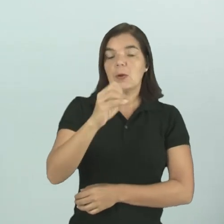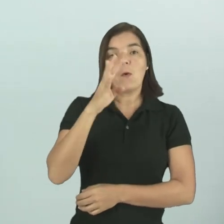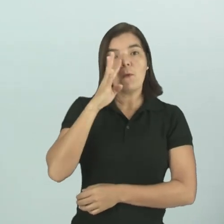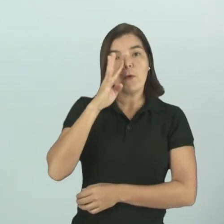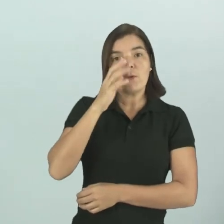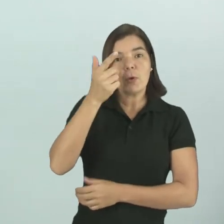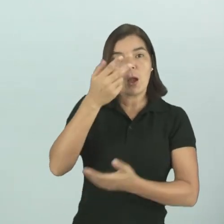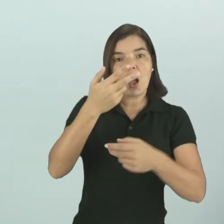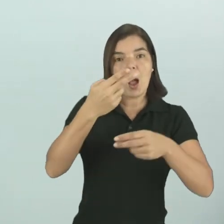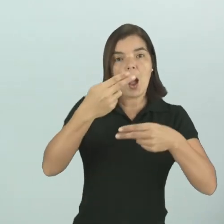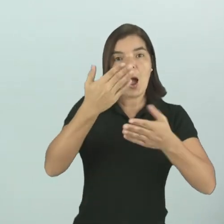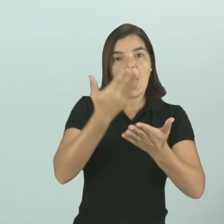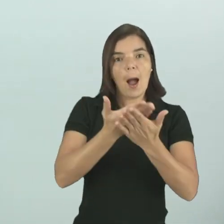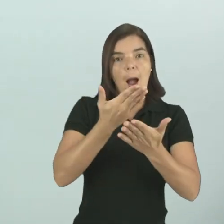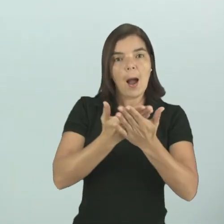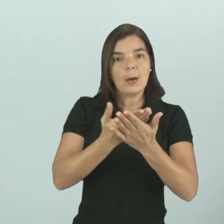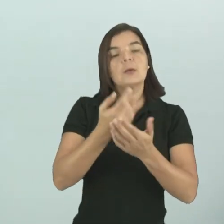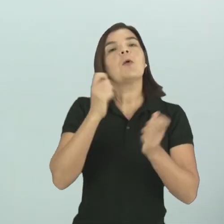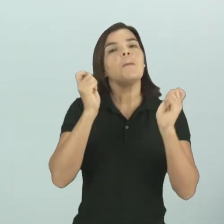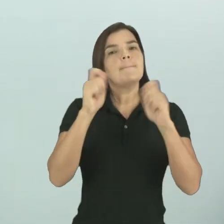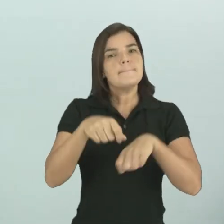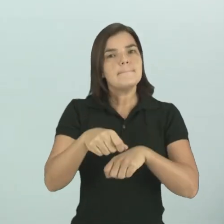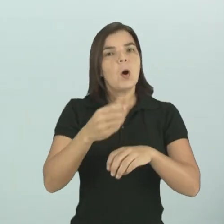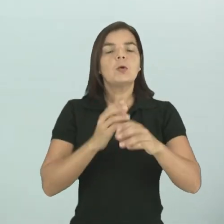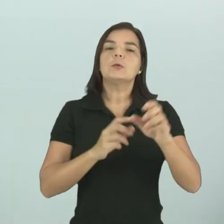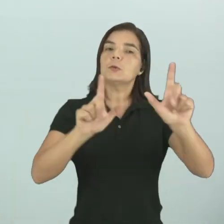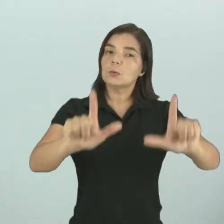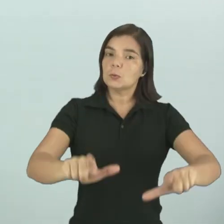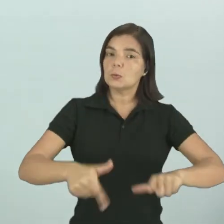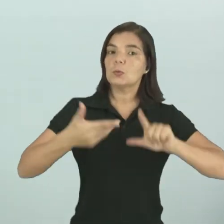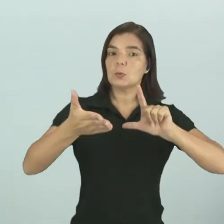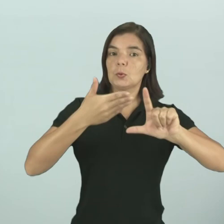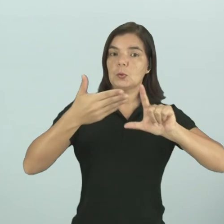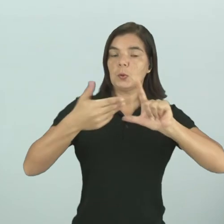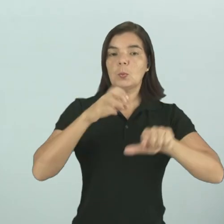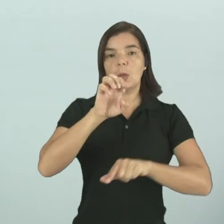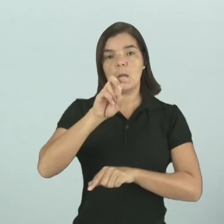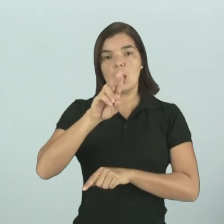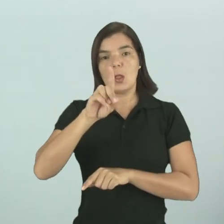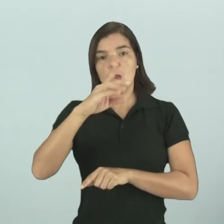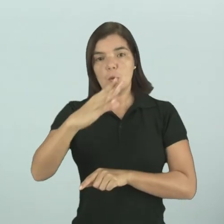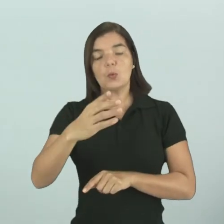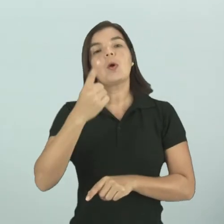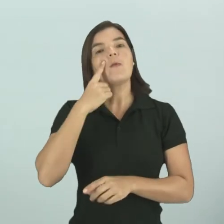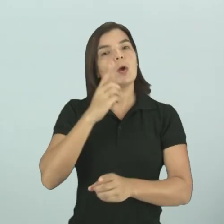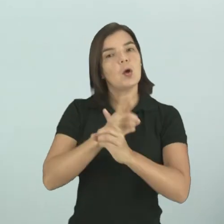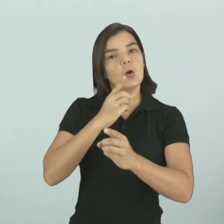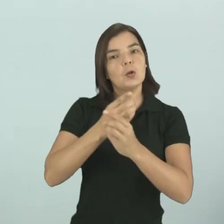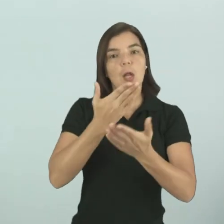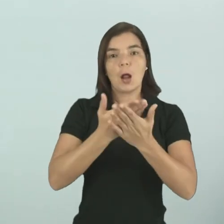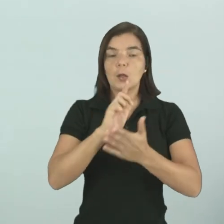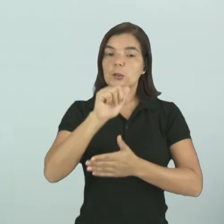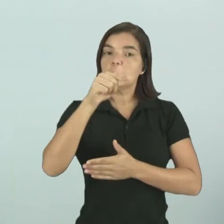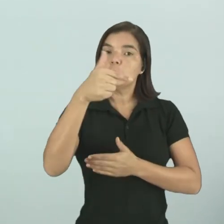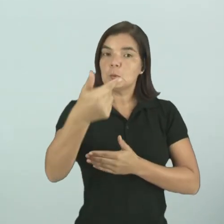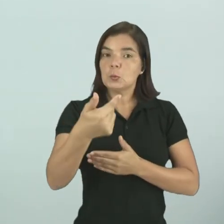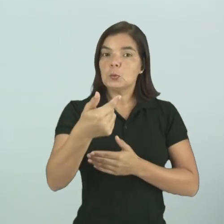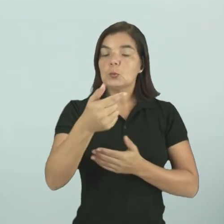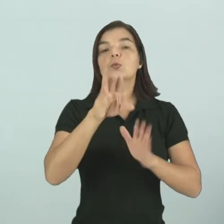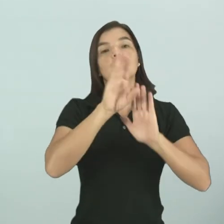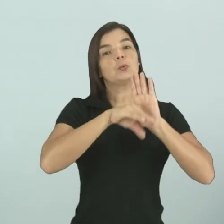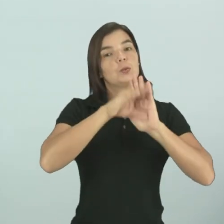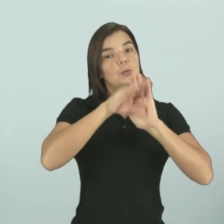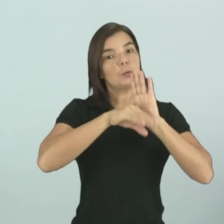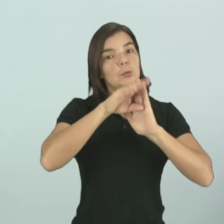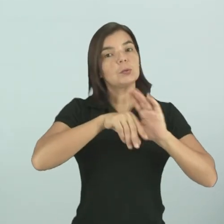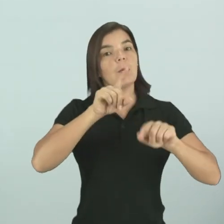assistir novamente essa aula, vocês podem acessar a plataforma Eduque, que lá vocês vão encontrar essa aula e outros conteúdos,